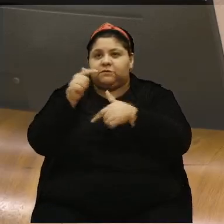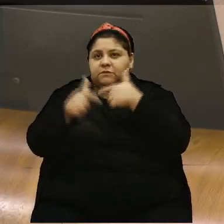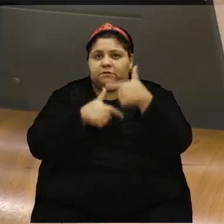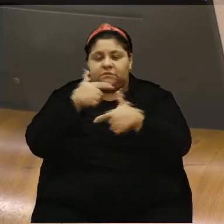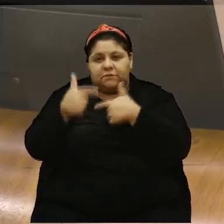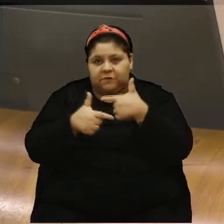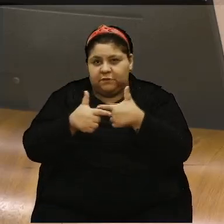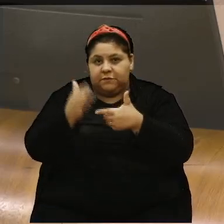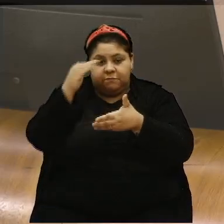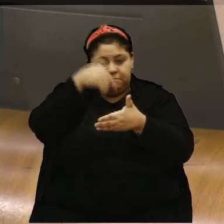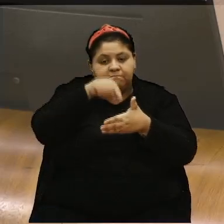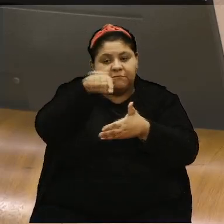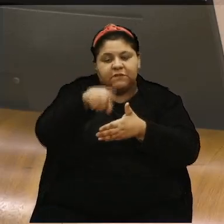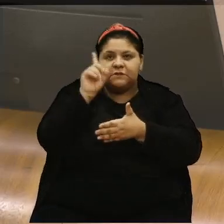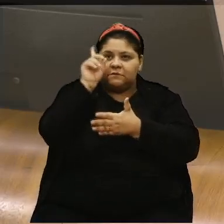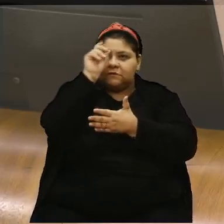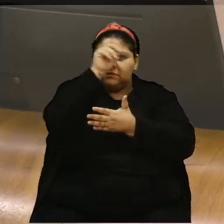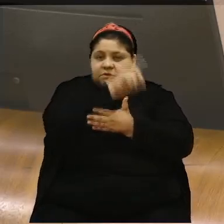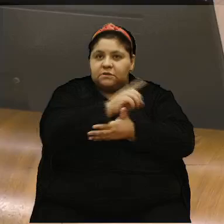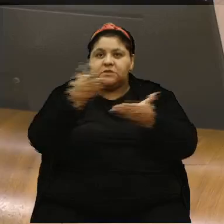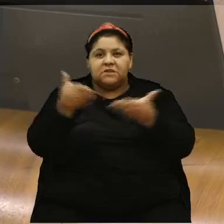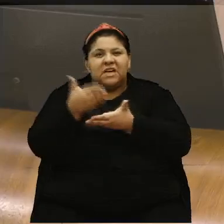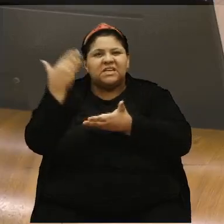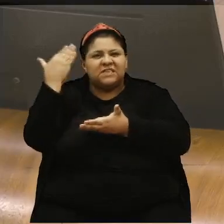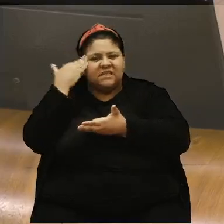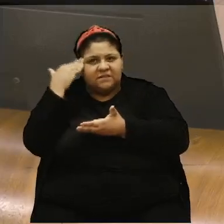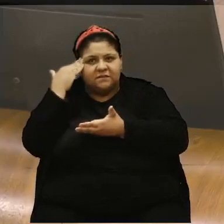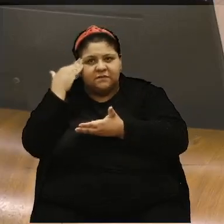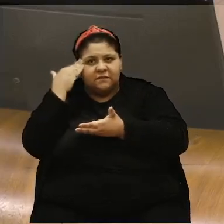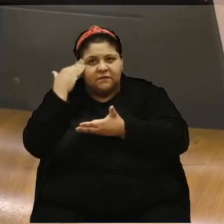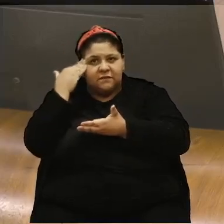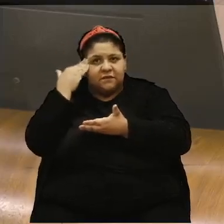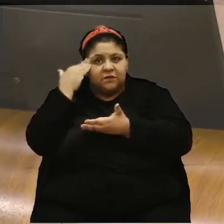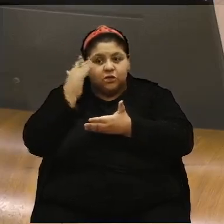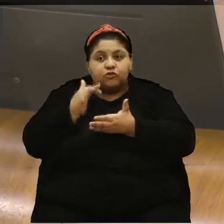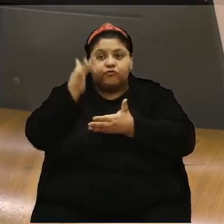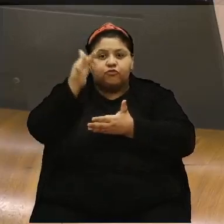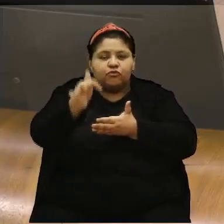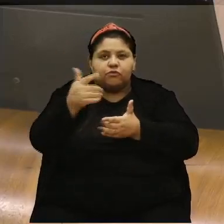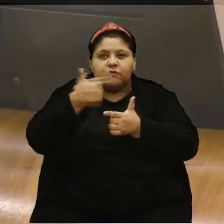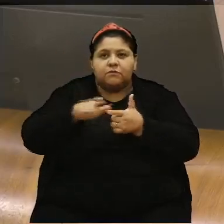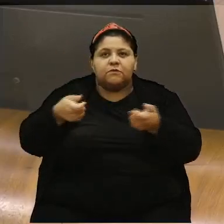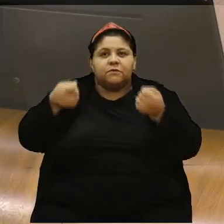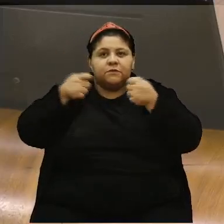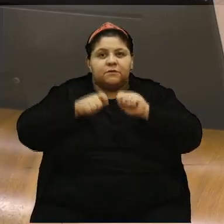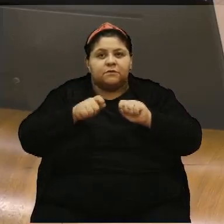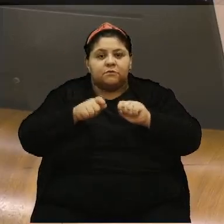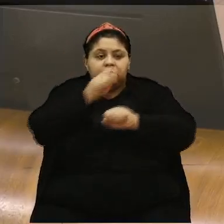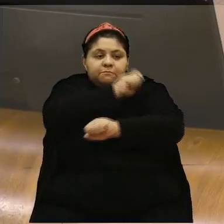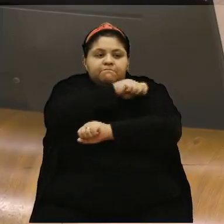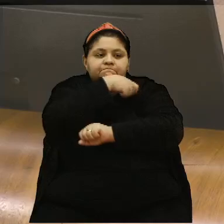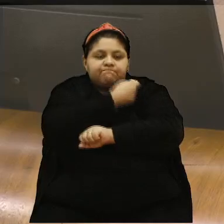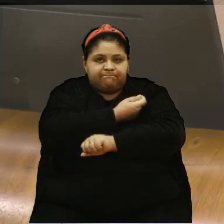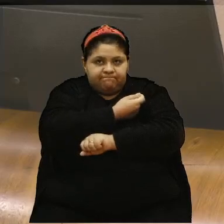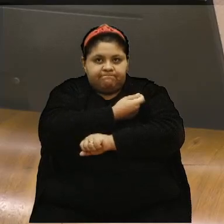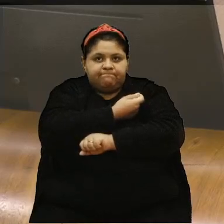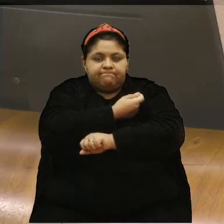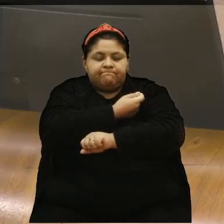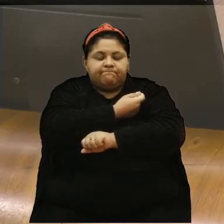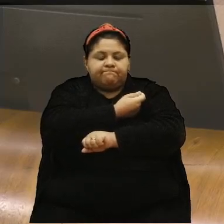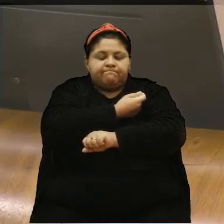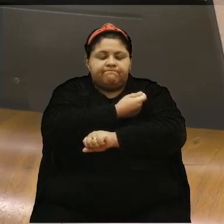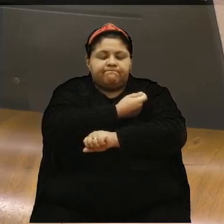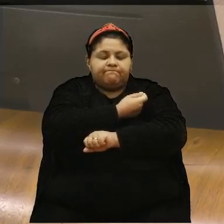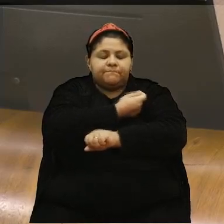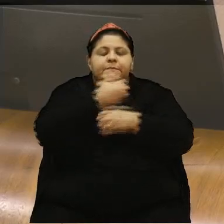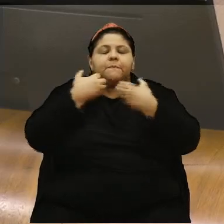lá dentro. E é essa dificuldade que a gente já sabe que ali na frente vai dar problema. Então, a gente precisa de uma maior fiscalização. A Secretaria da Saúde